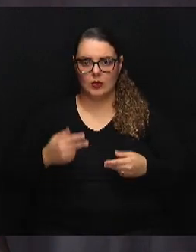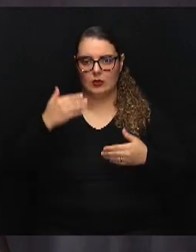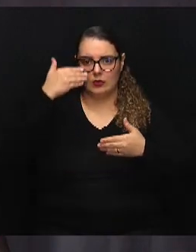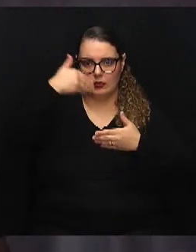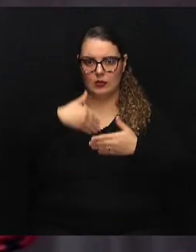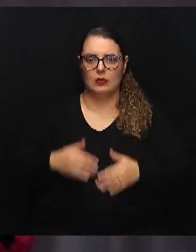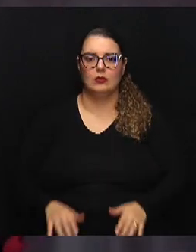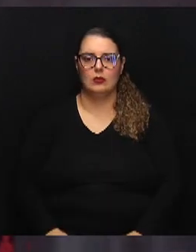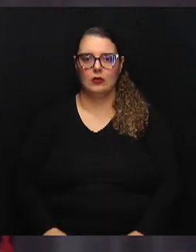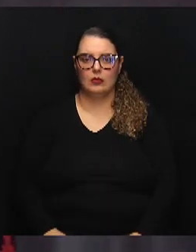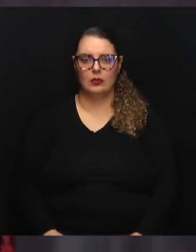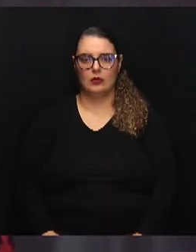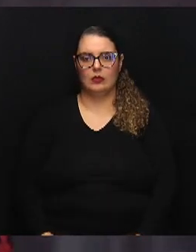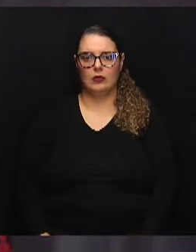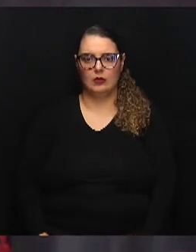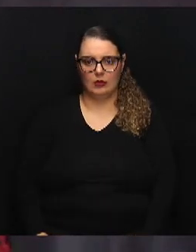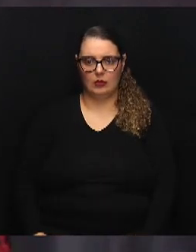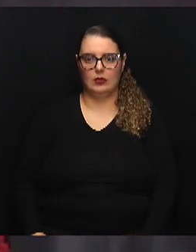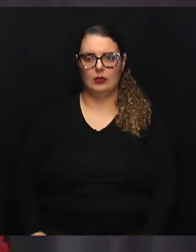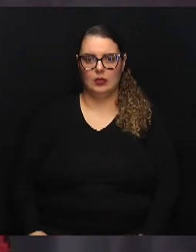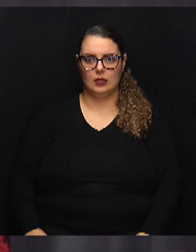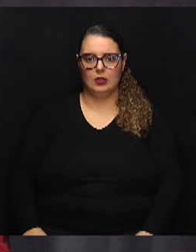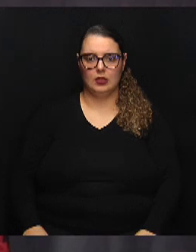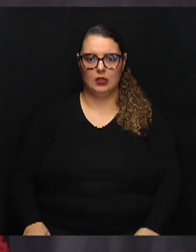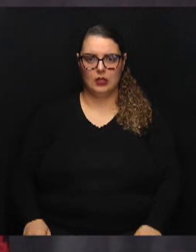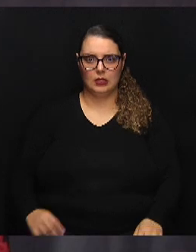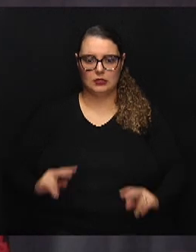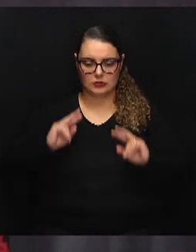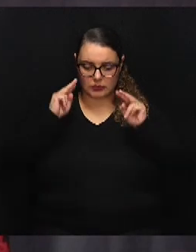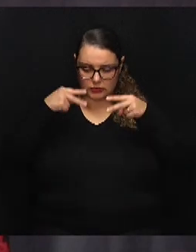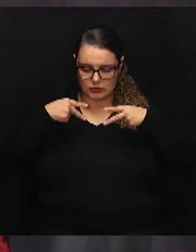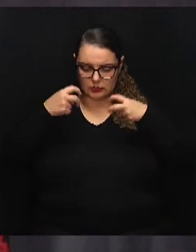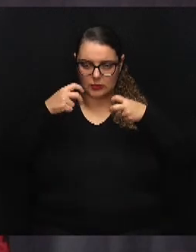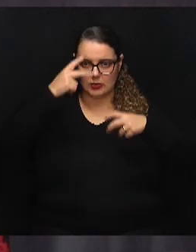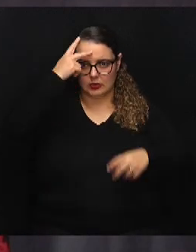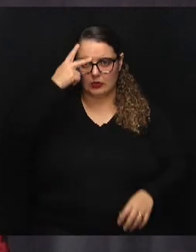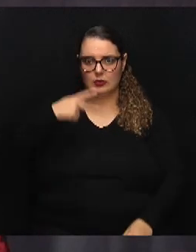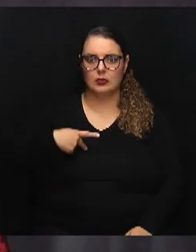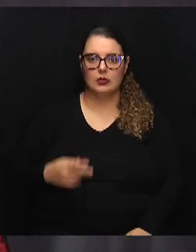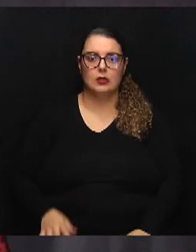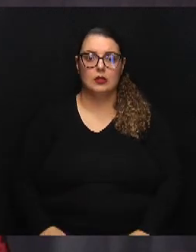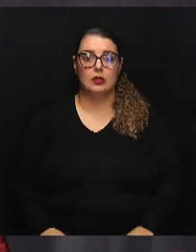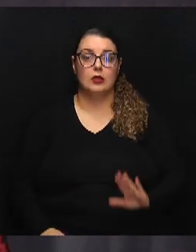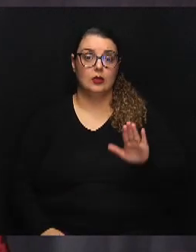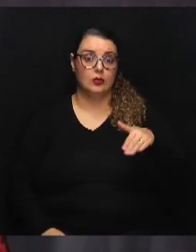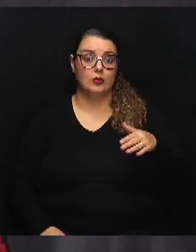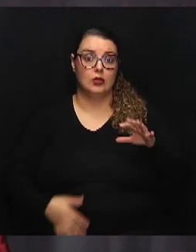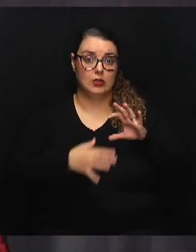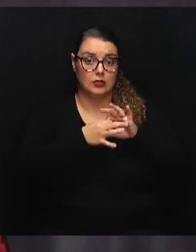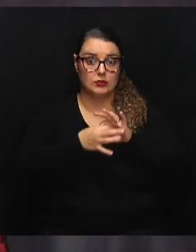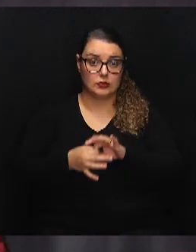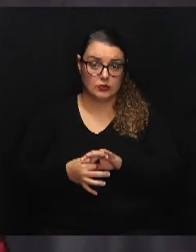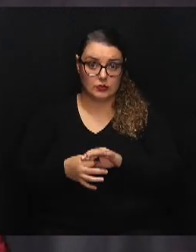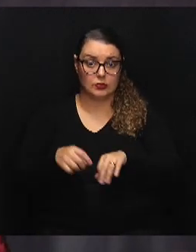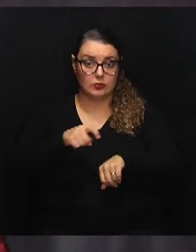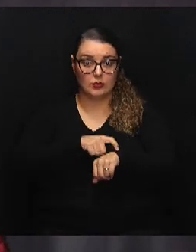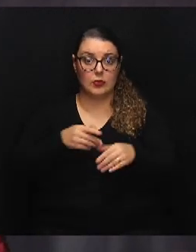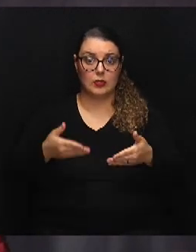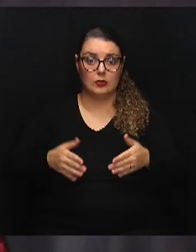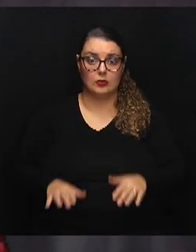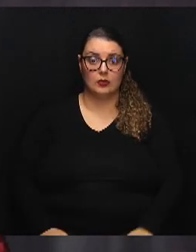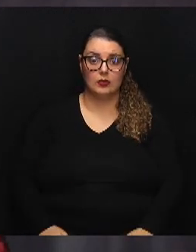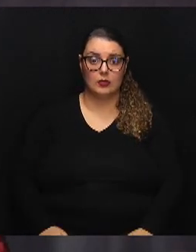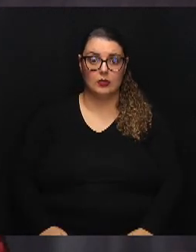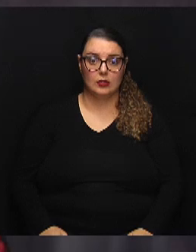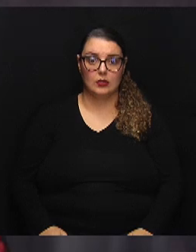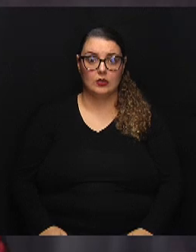para lá, mais para ele, né? Então, quando a gente contextualiza isso no cenário atual, eu acho que é como uma volta